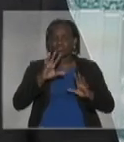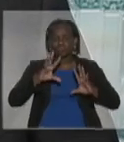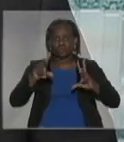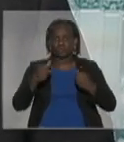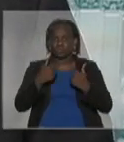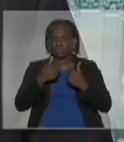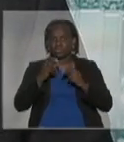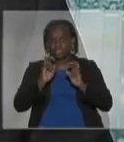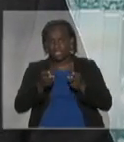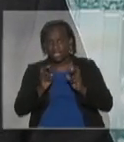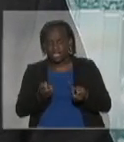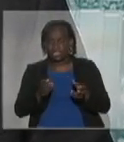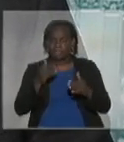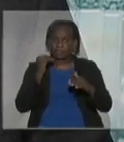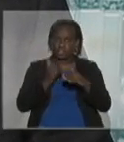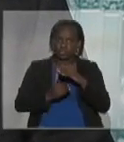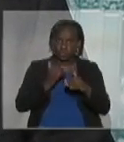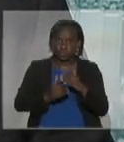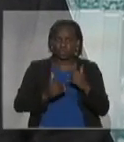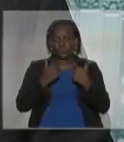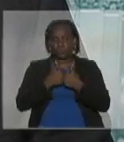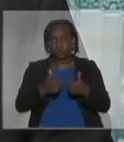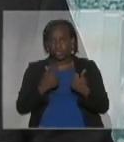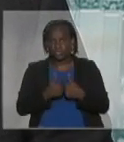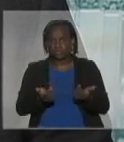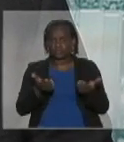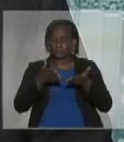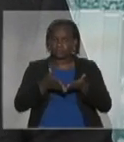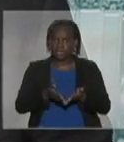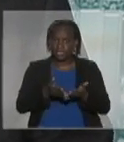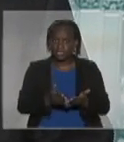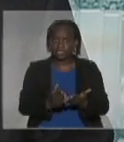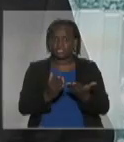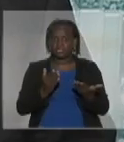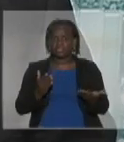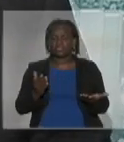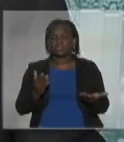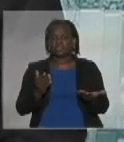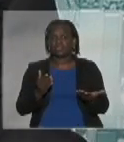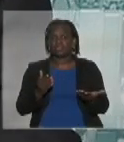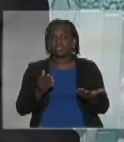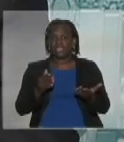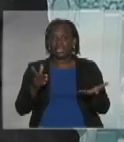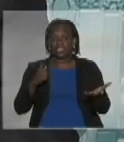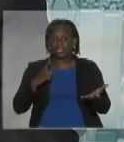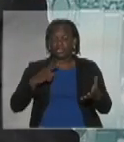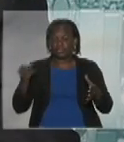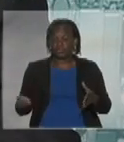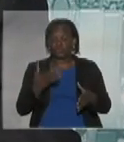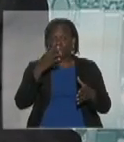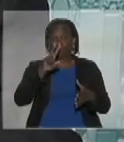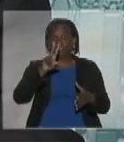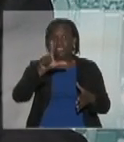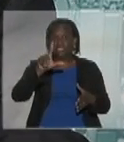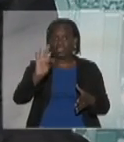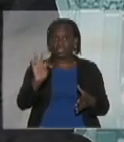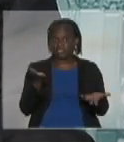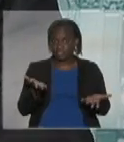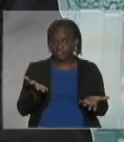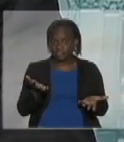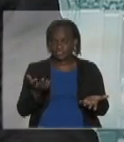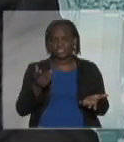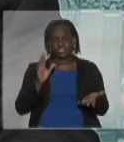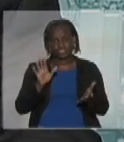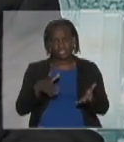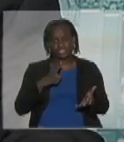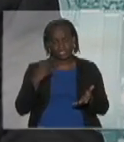todos os modais, o trem, o metrô, o ônibus, a barca. Aí aparece o VLT, que